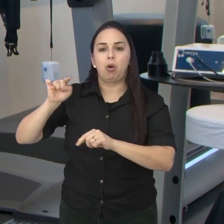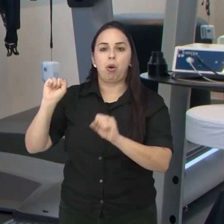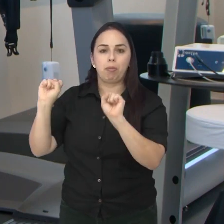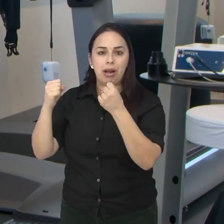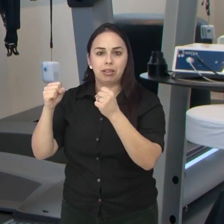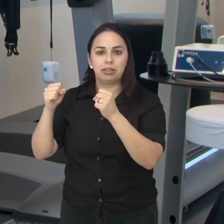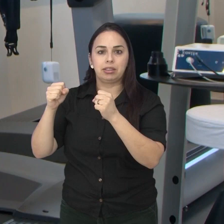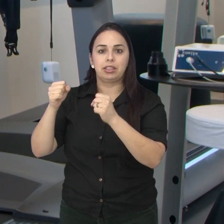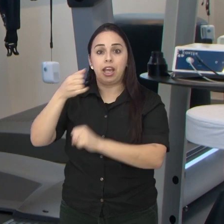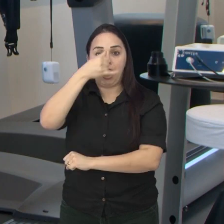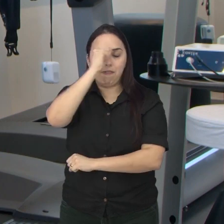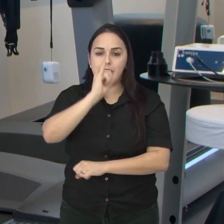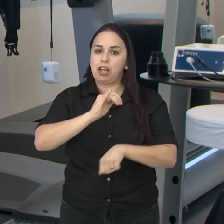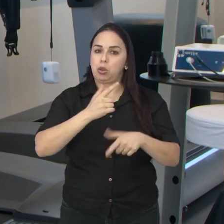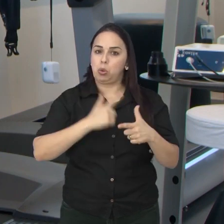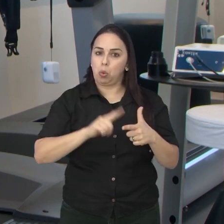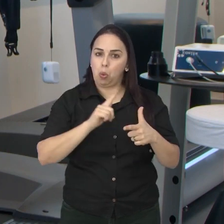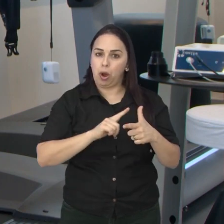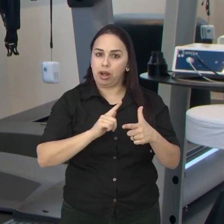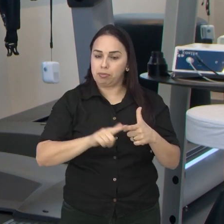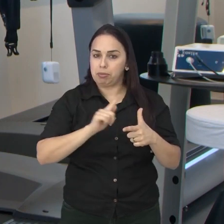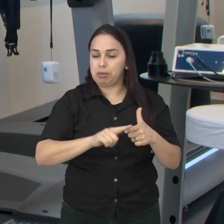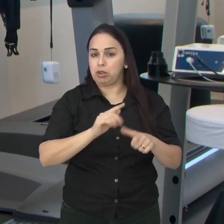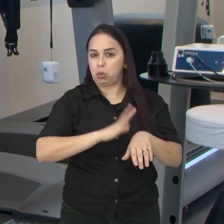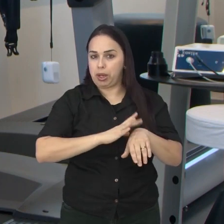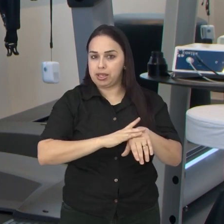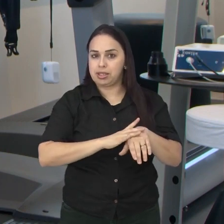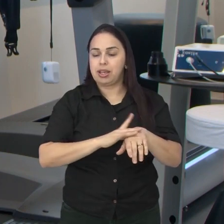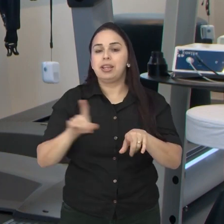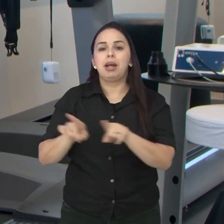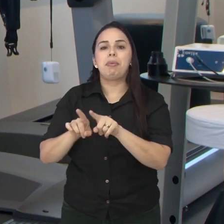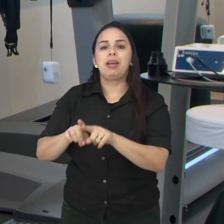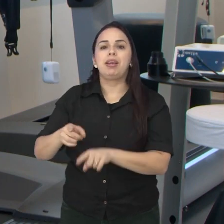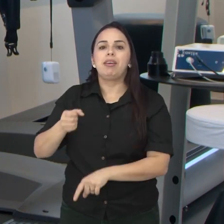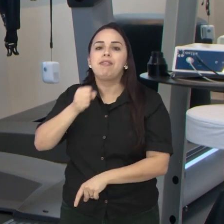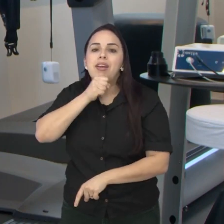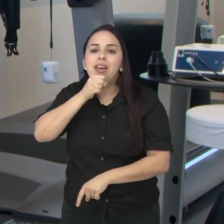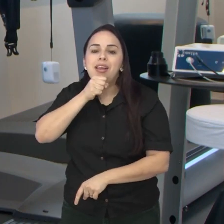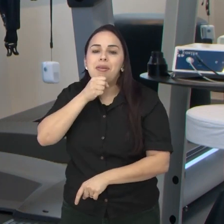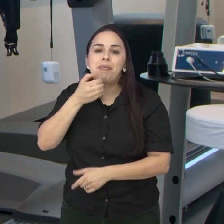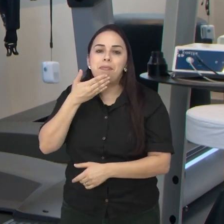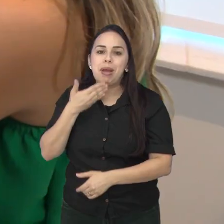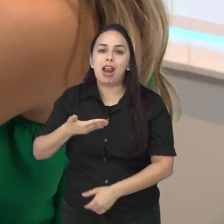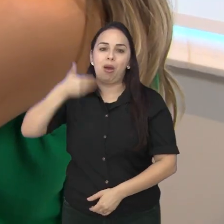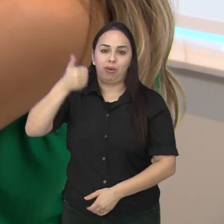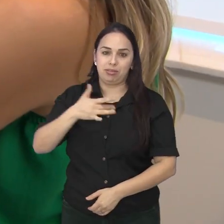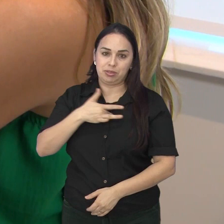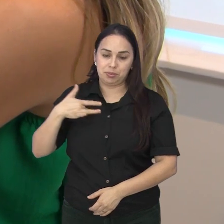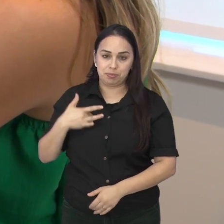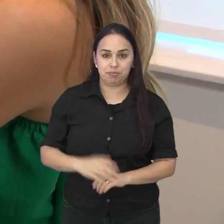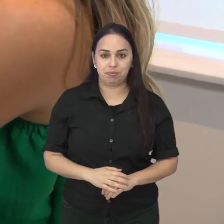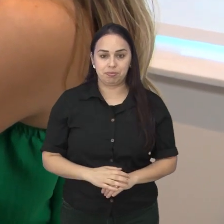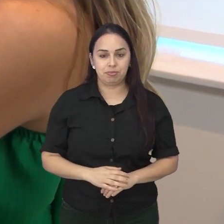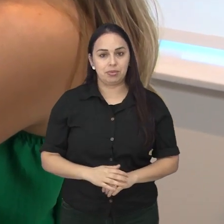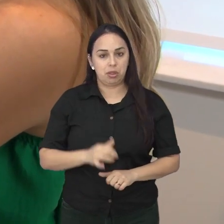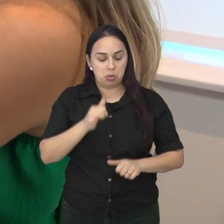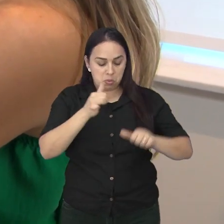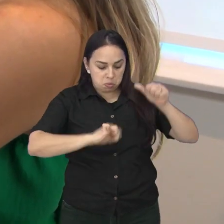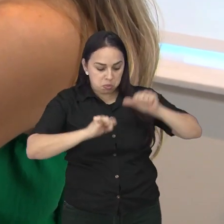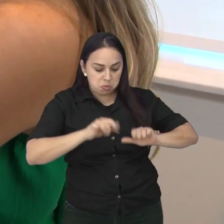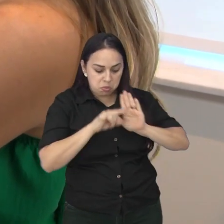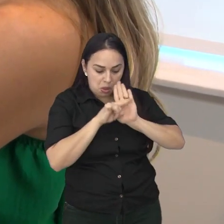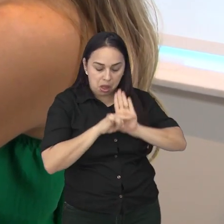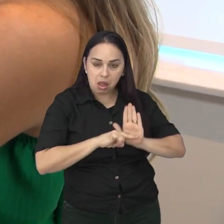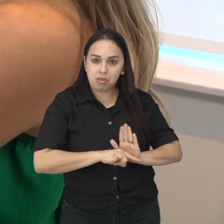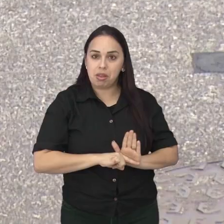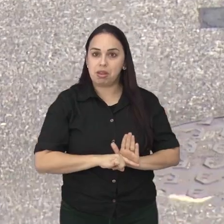exercício, prevenir doenças cardiovasculares e permitir que o indivíduo envelheça de uma forma saudável. Laís explica que alguns exames